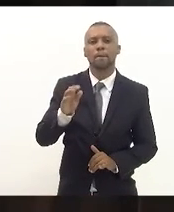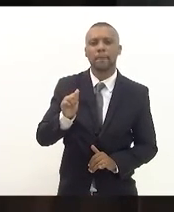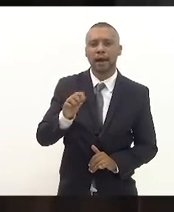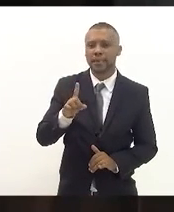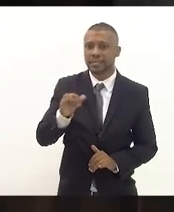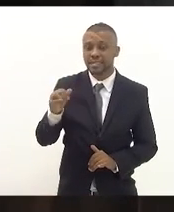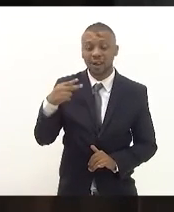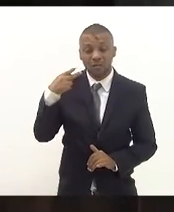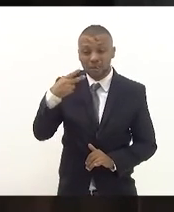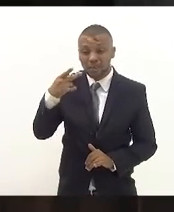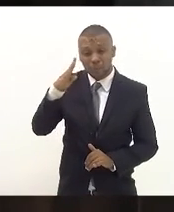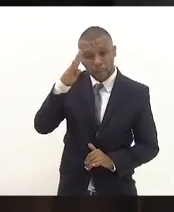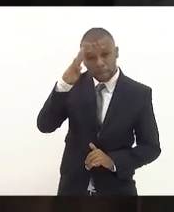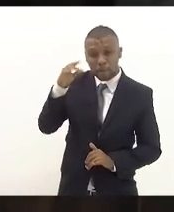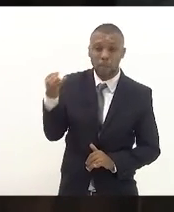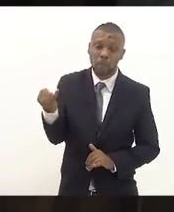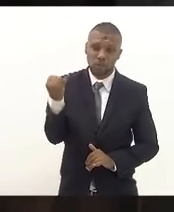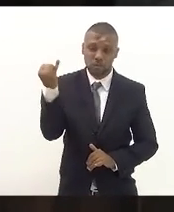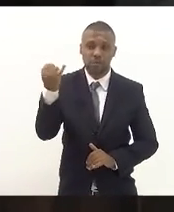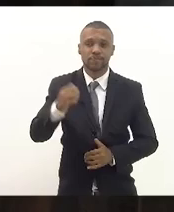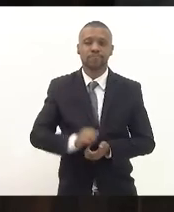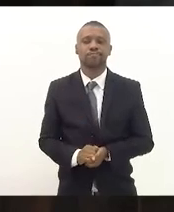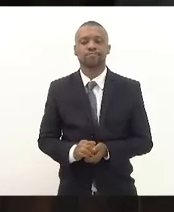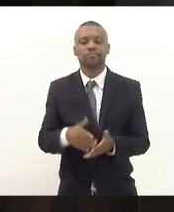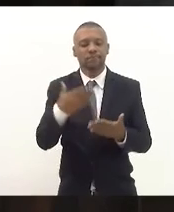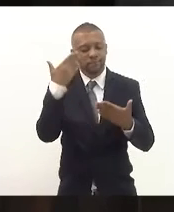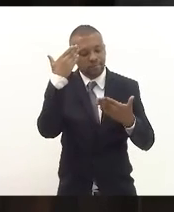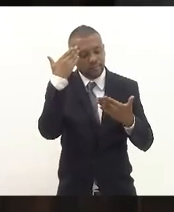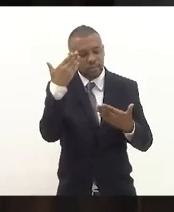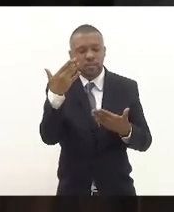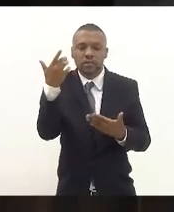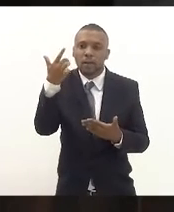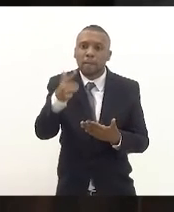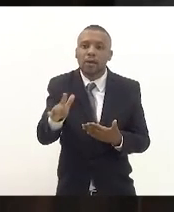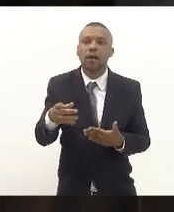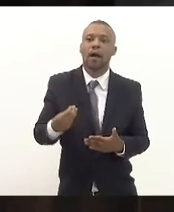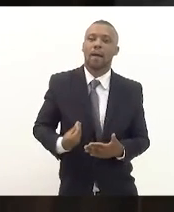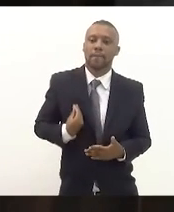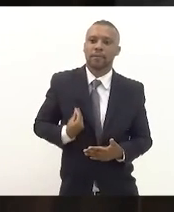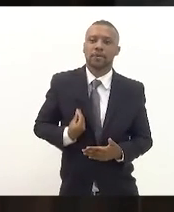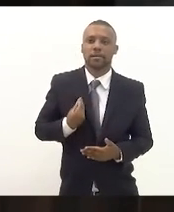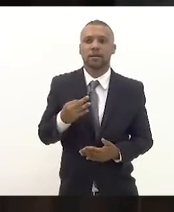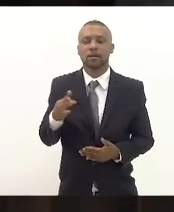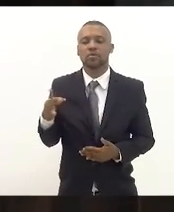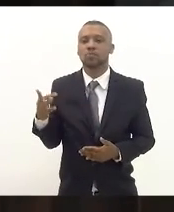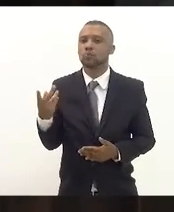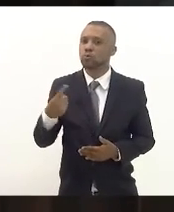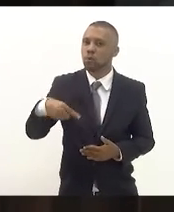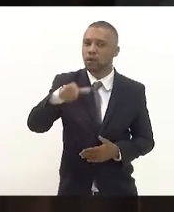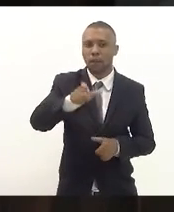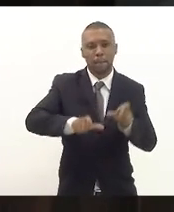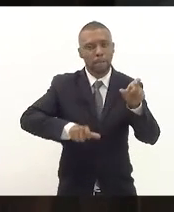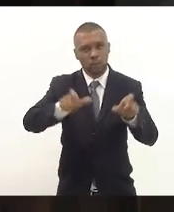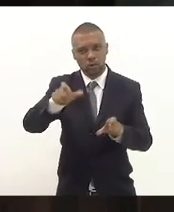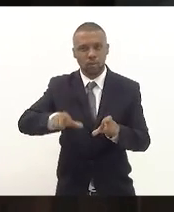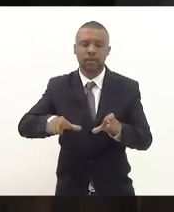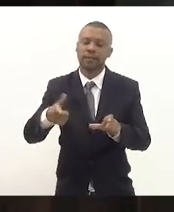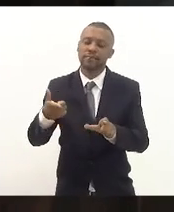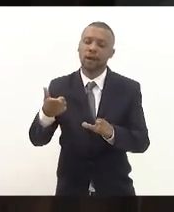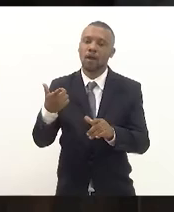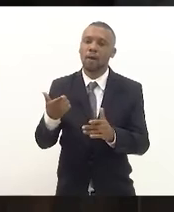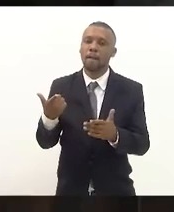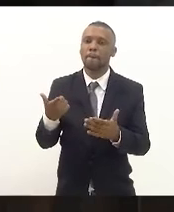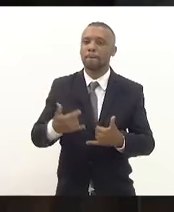mais do que o vereador a agradecer mais uma vez a presença de todos que vieram aqui prestigiar